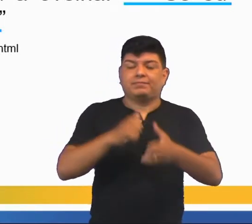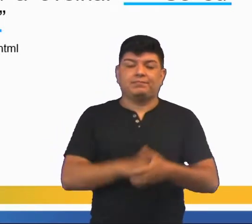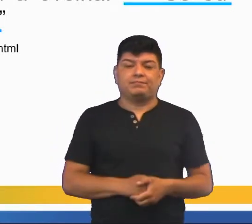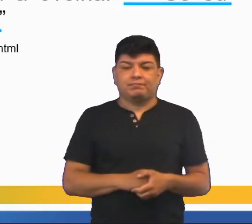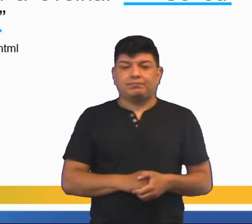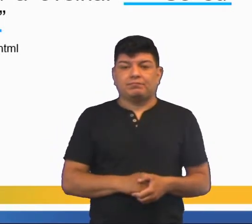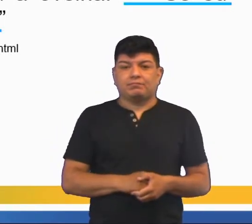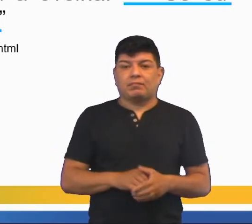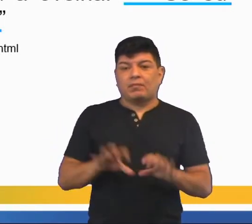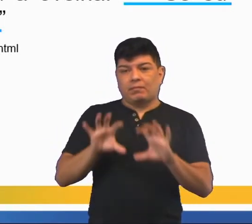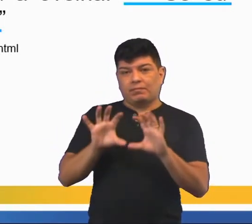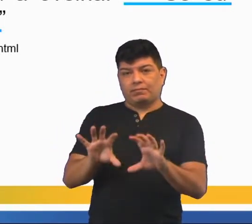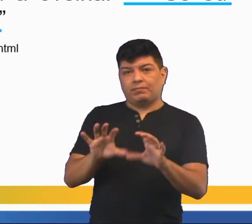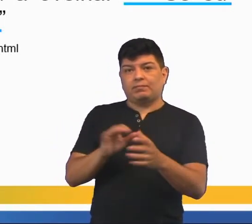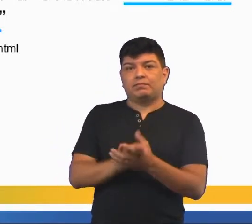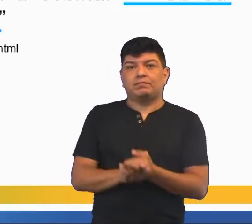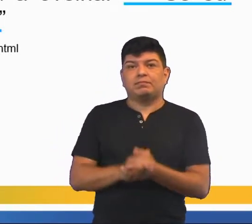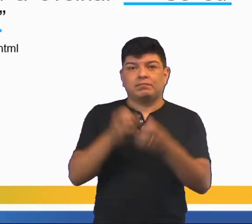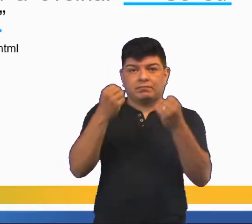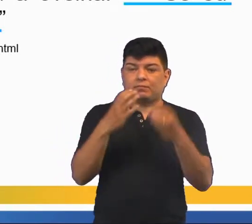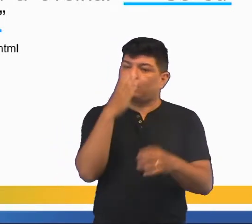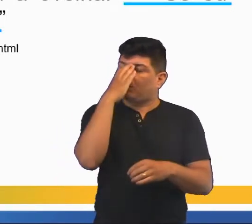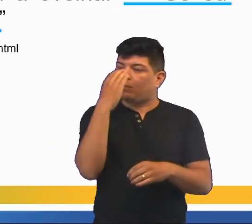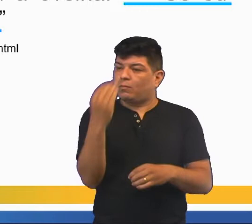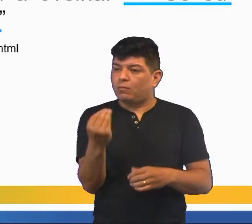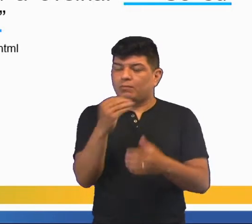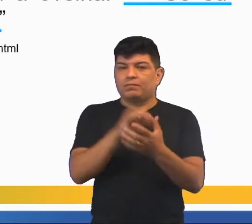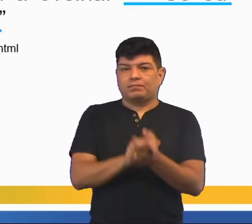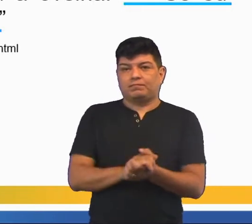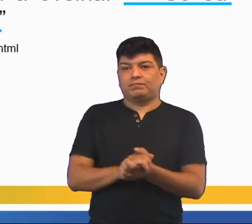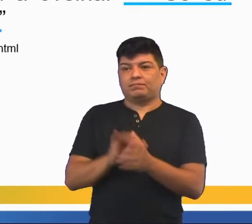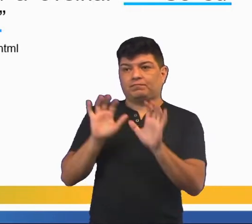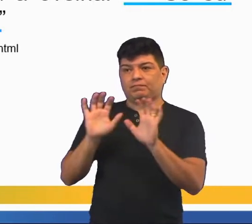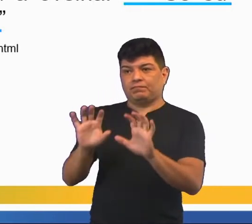dela. Assim falou o lobo.